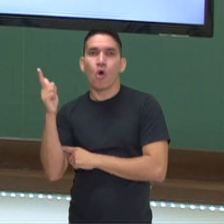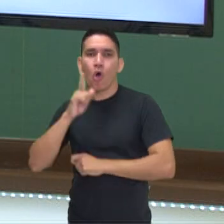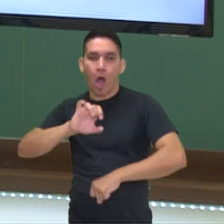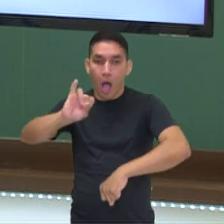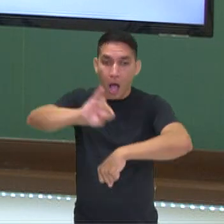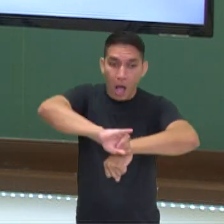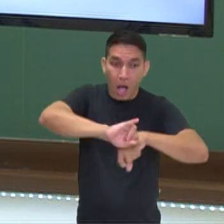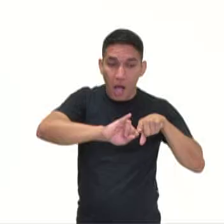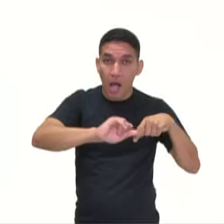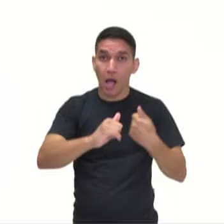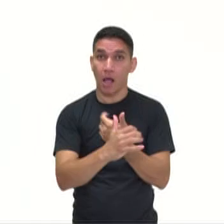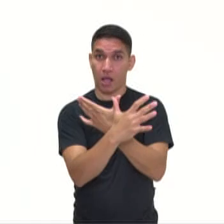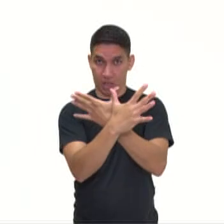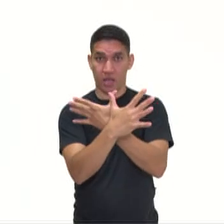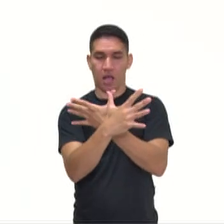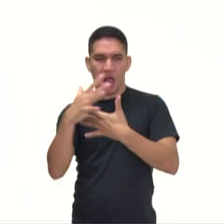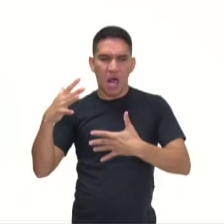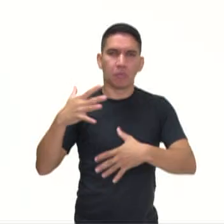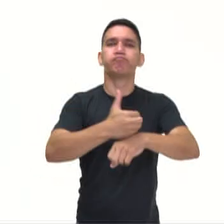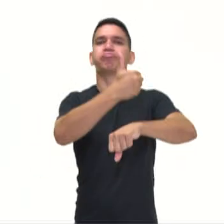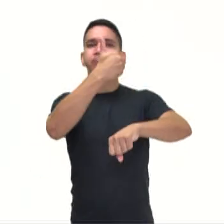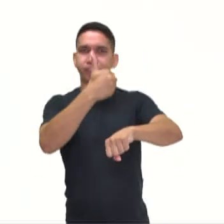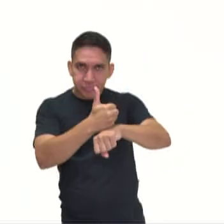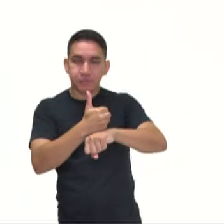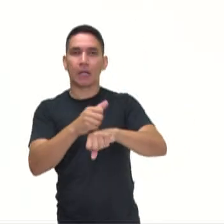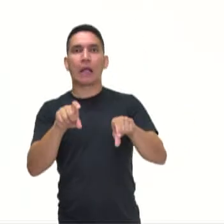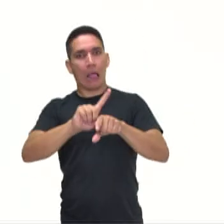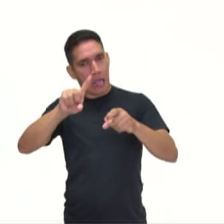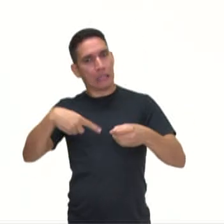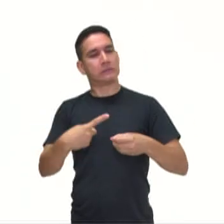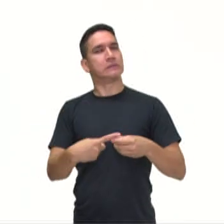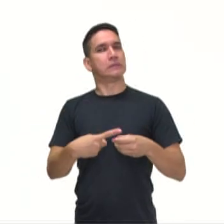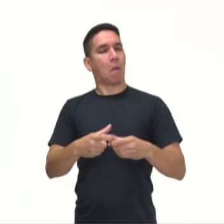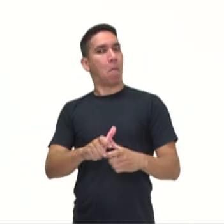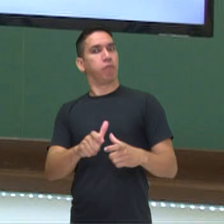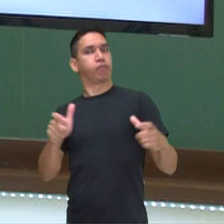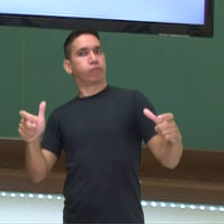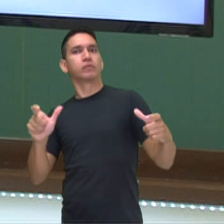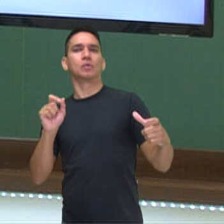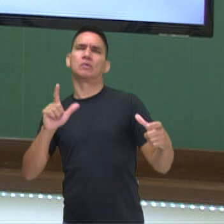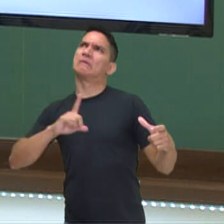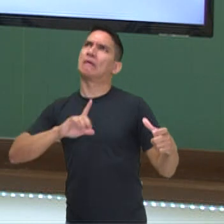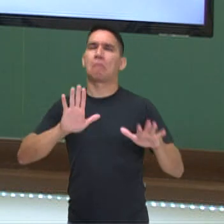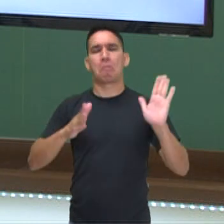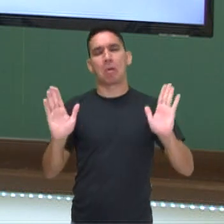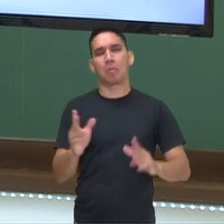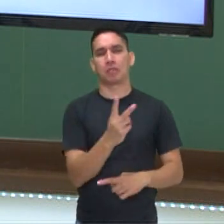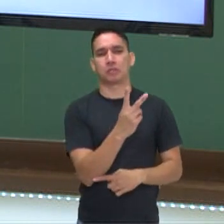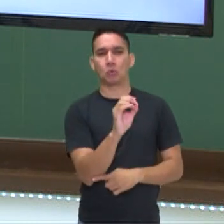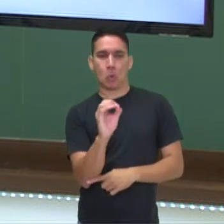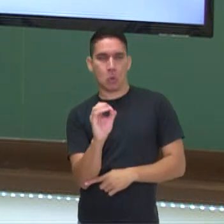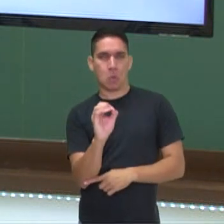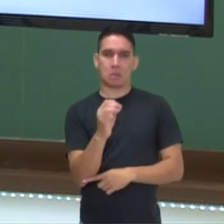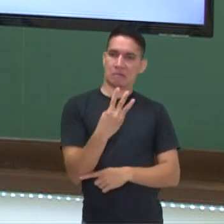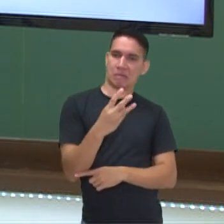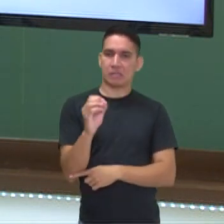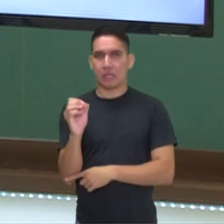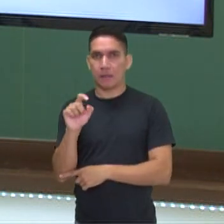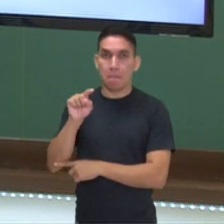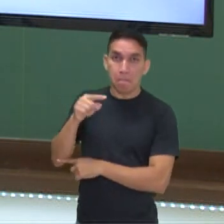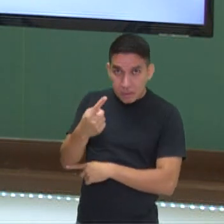a cidade de Tenochtitlán, essa cidade grande, né, uma grandiosa cidade entre 200 e 300 mil habitantes,